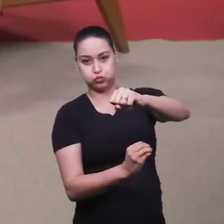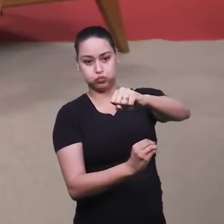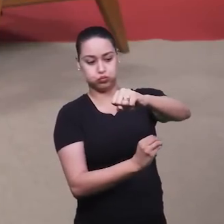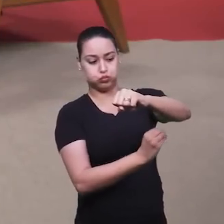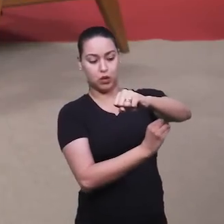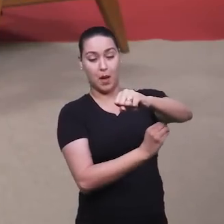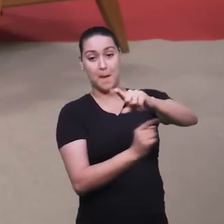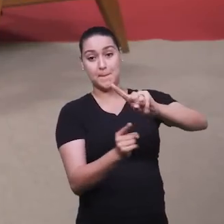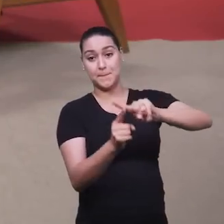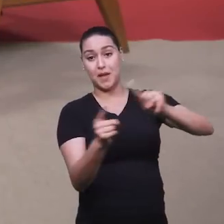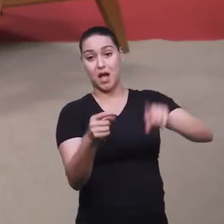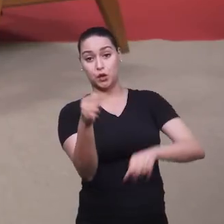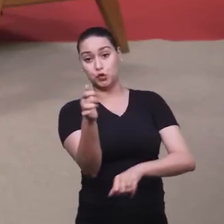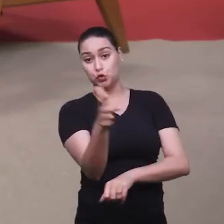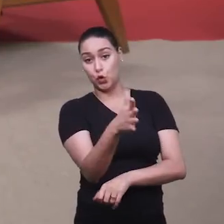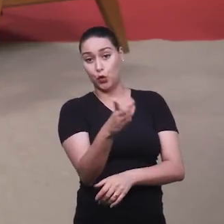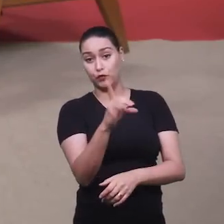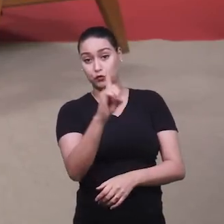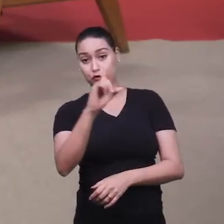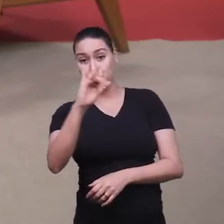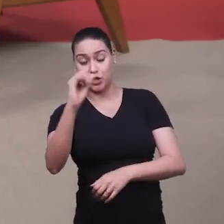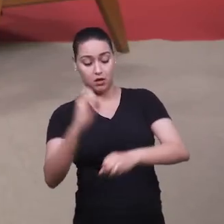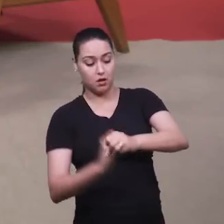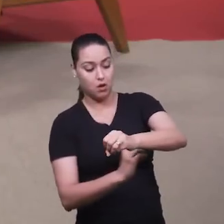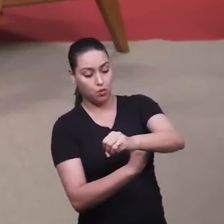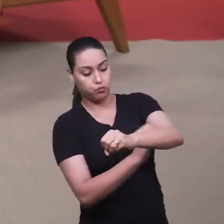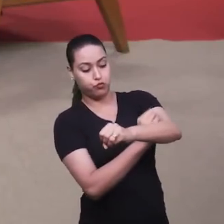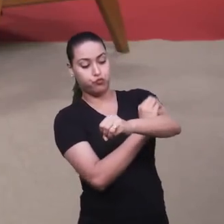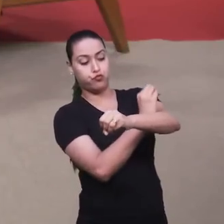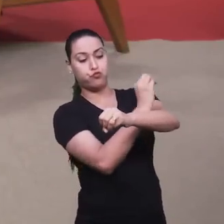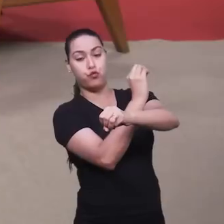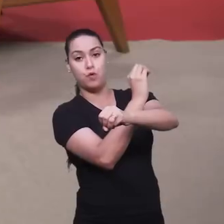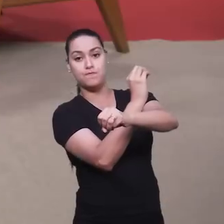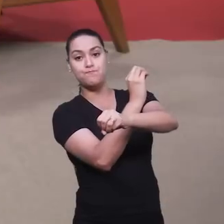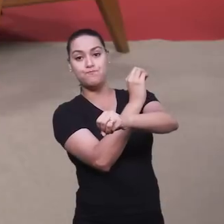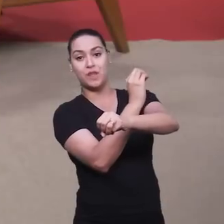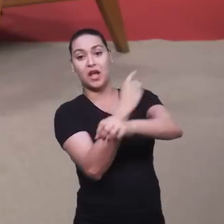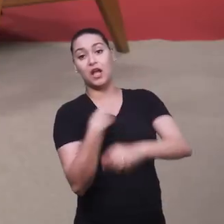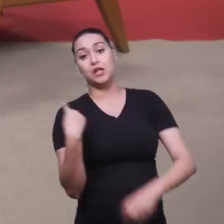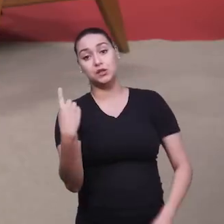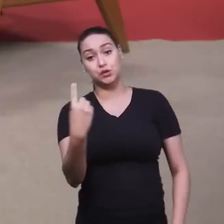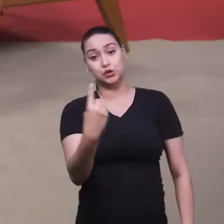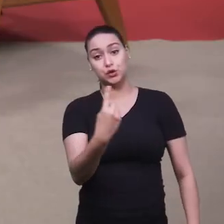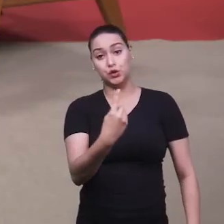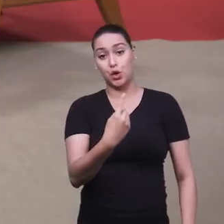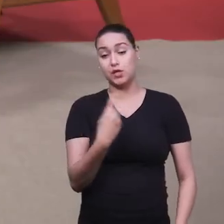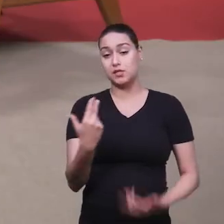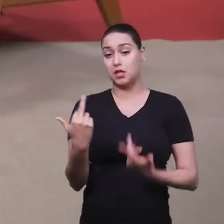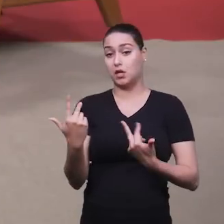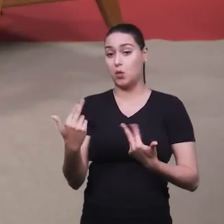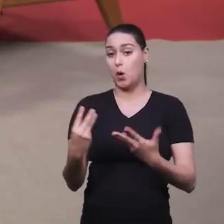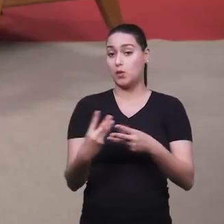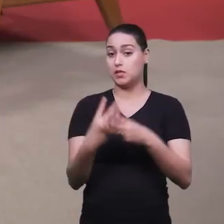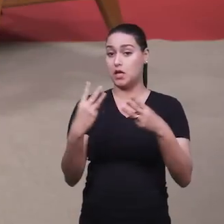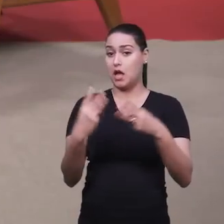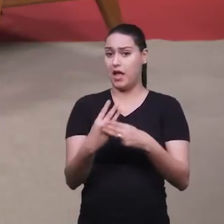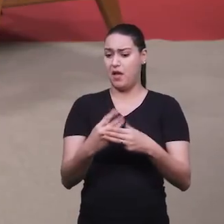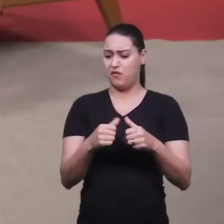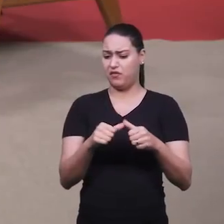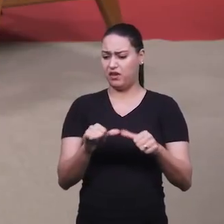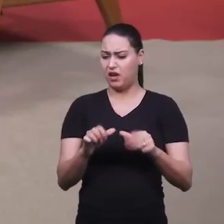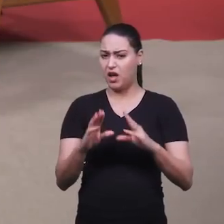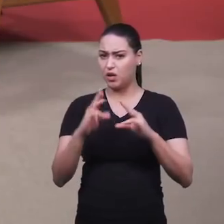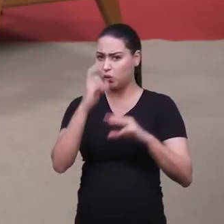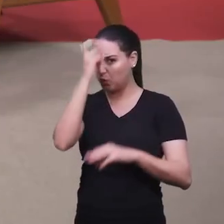raiar e nós, como Israel, não estaremos mais no Egito. Glória a Deus. Que é esse tipo do mundo.